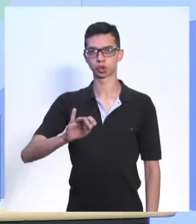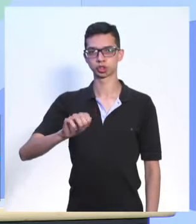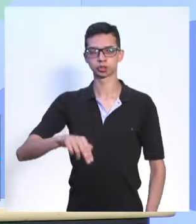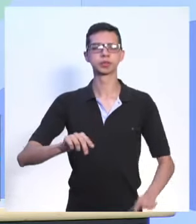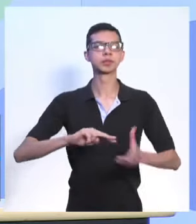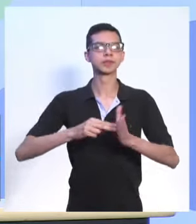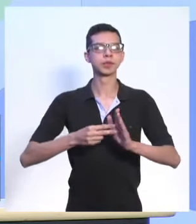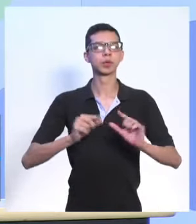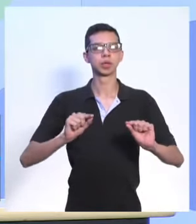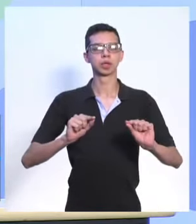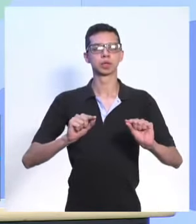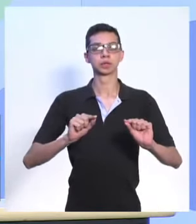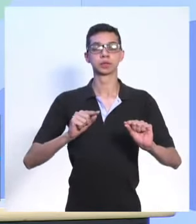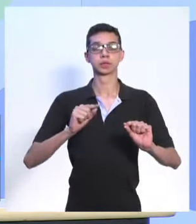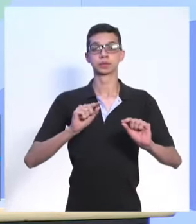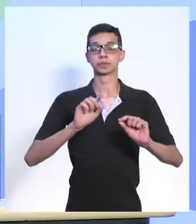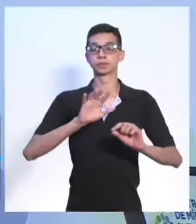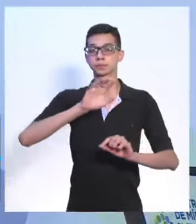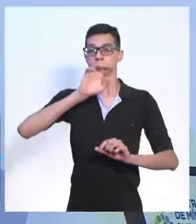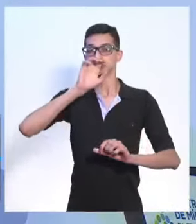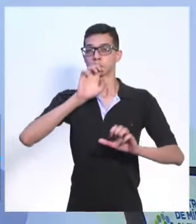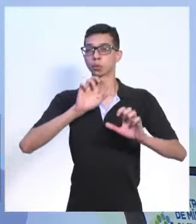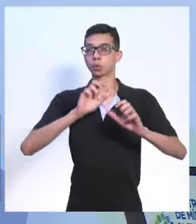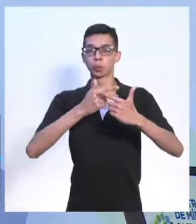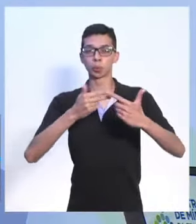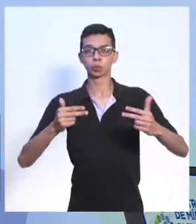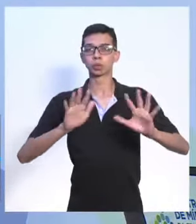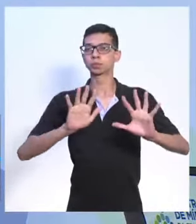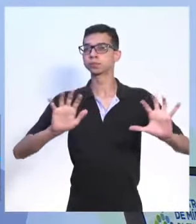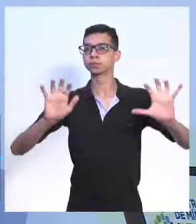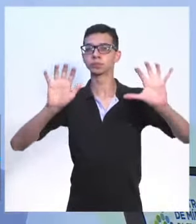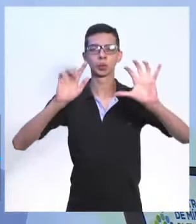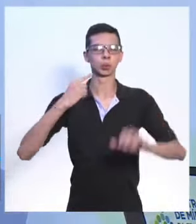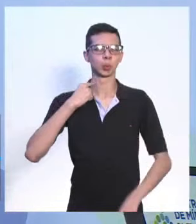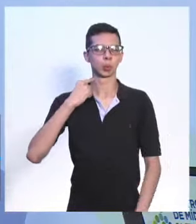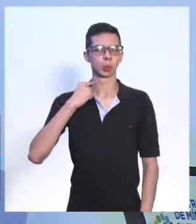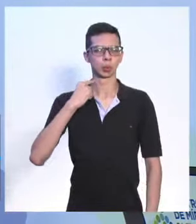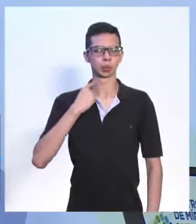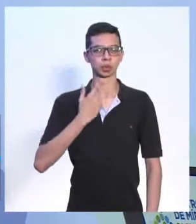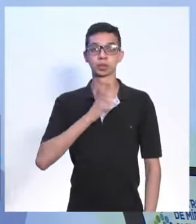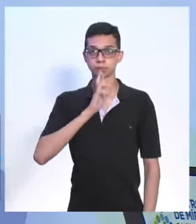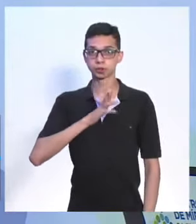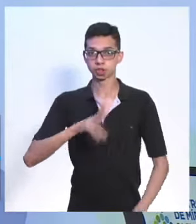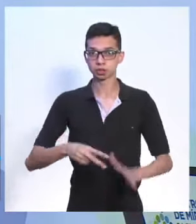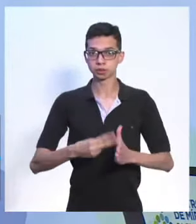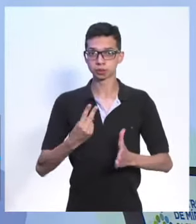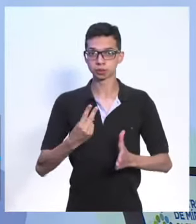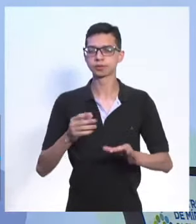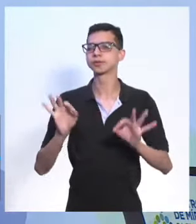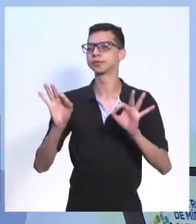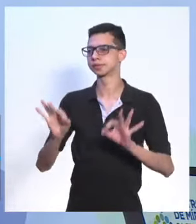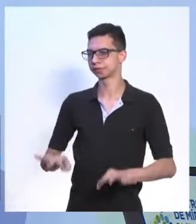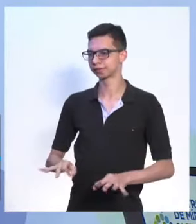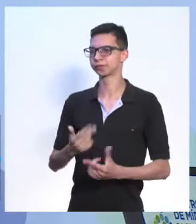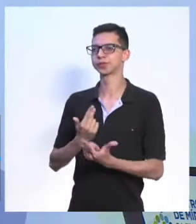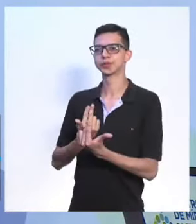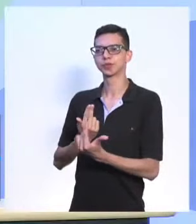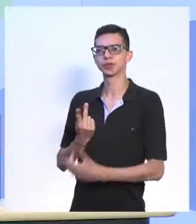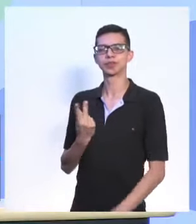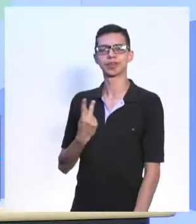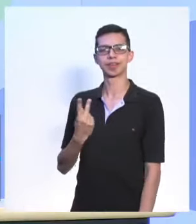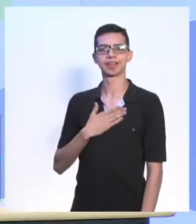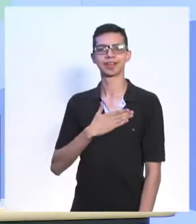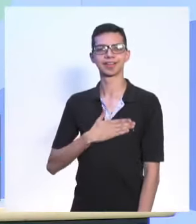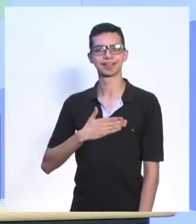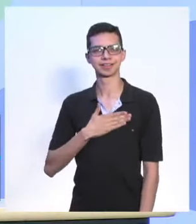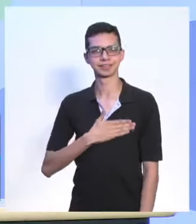USA, a segunda. Então já respondeu a primeira e a segunda? Exatamente, do jeito que a gente gosta. 7%, né? Ótimo, isso. Legal. O Nicolas,